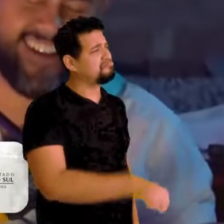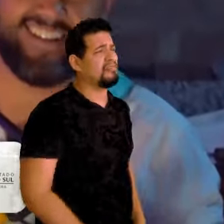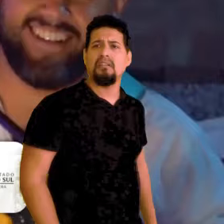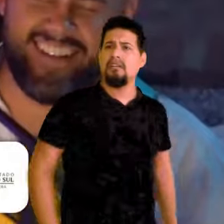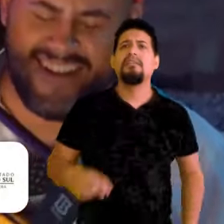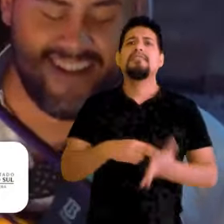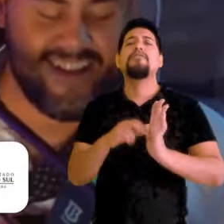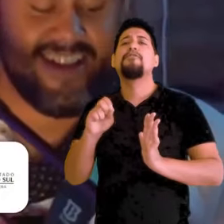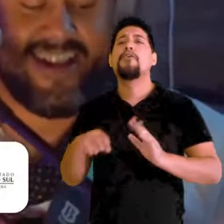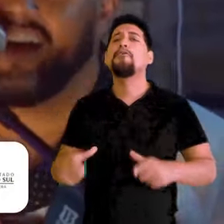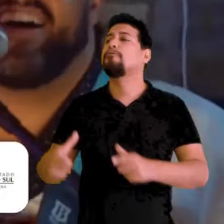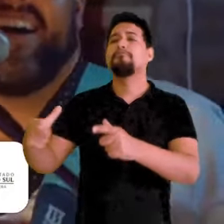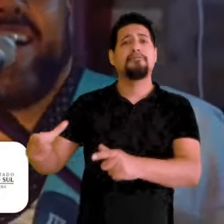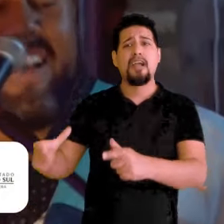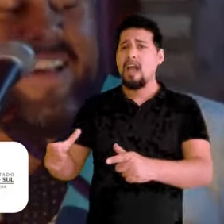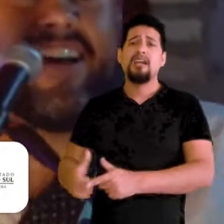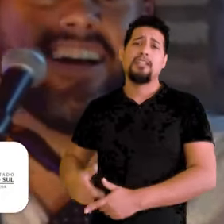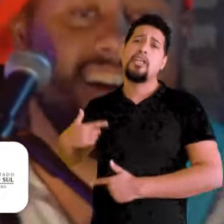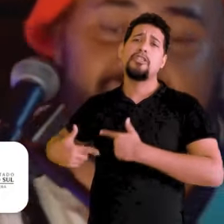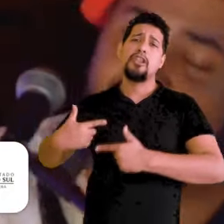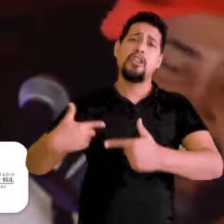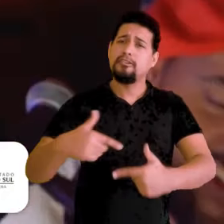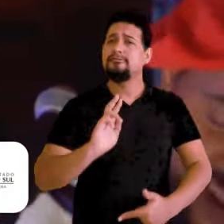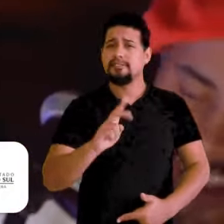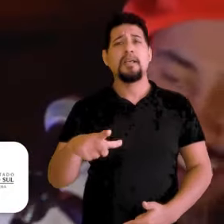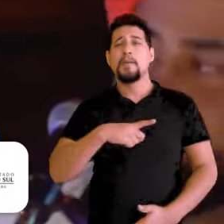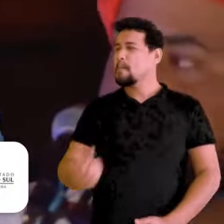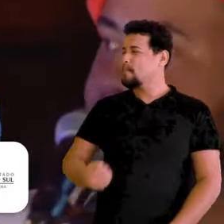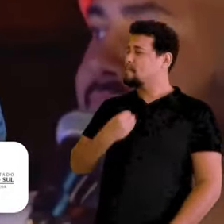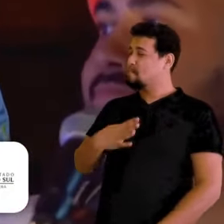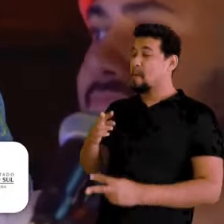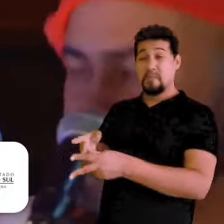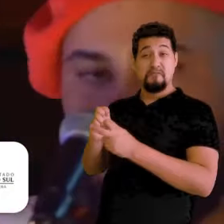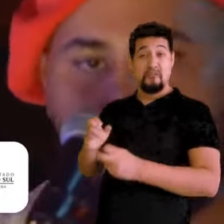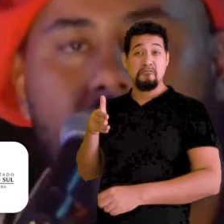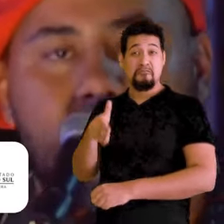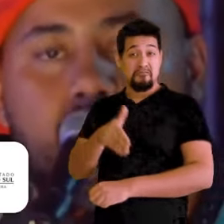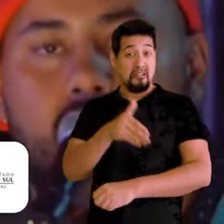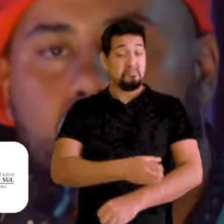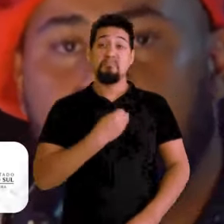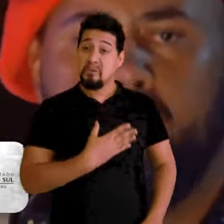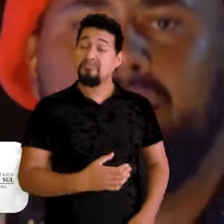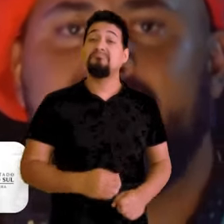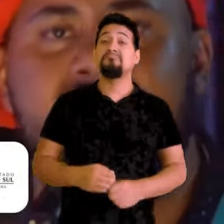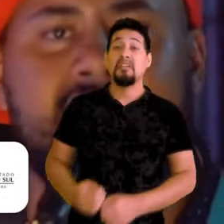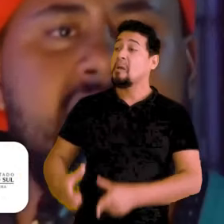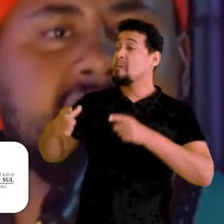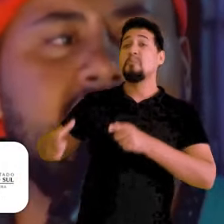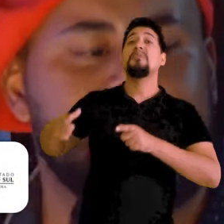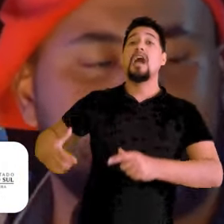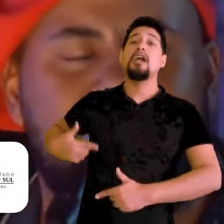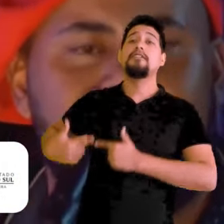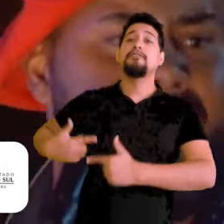sou. É uma terra que é tradicionalista, sempre bem vista nos lugares onde vou. É uma terra que